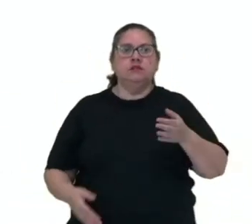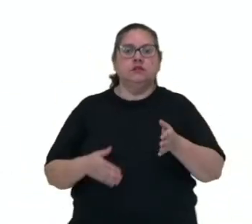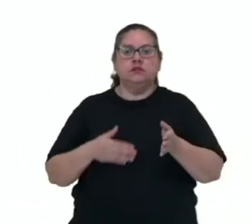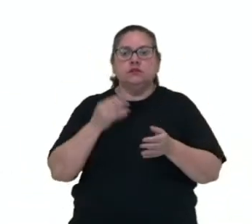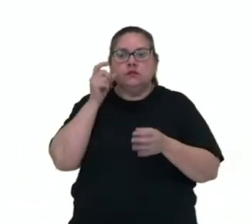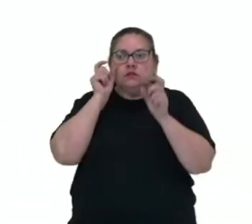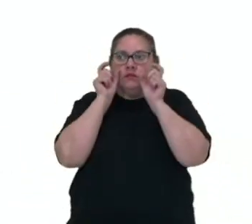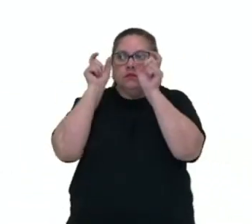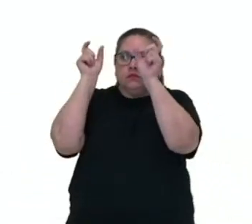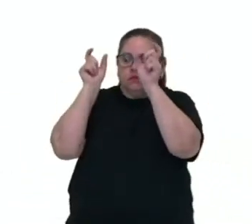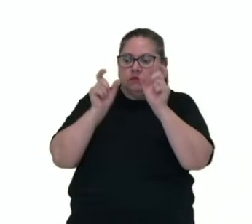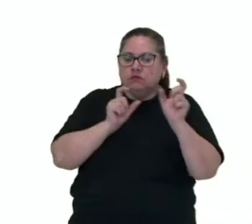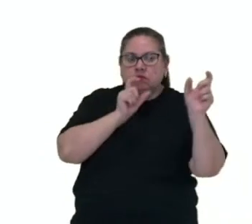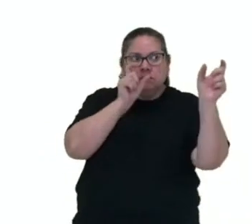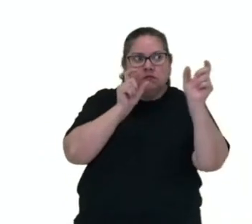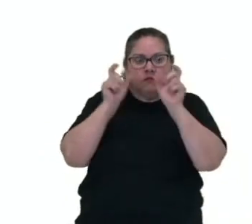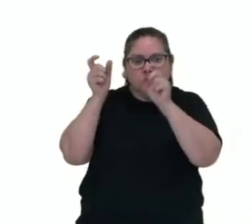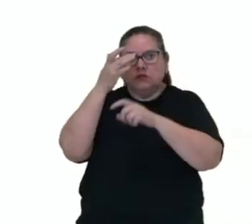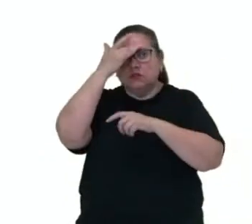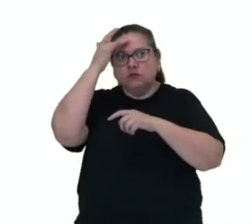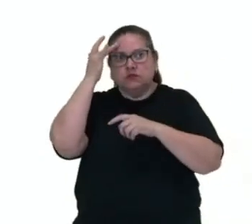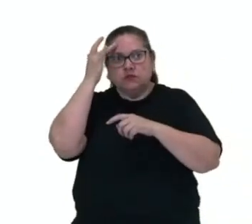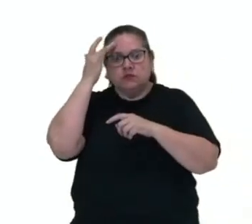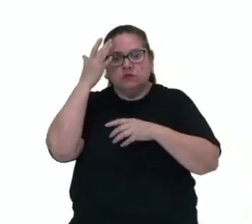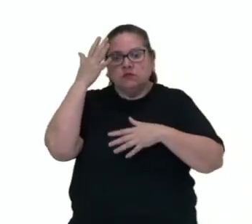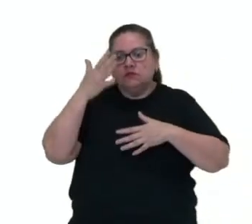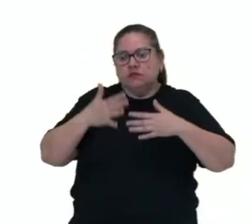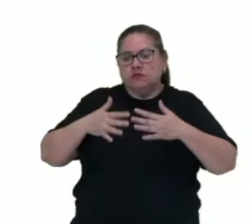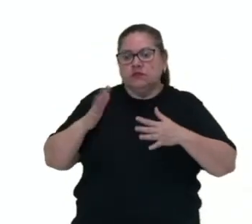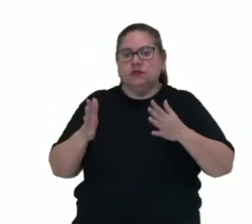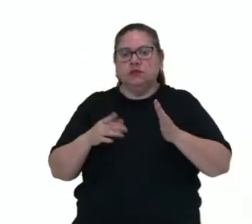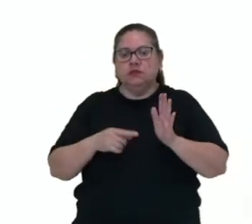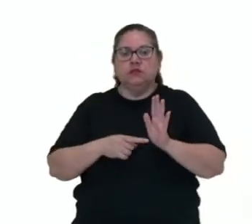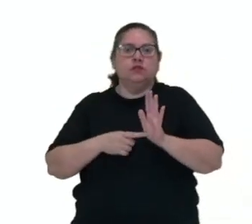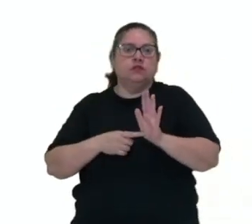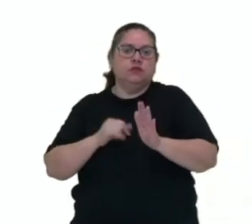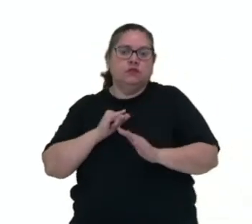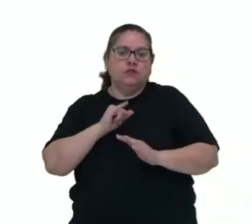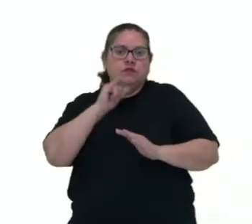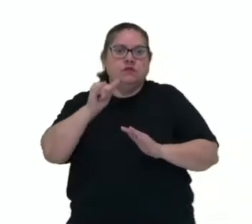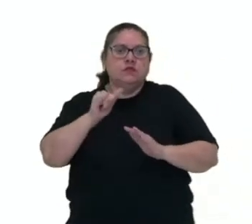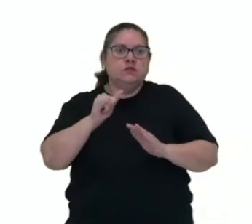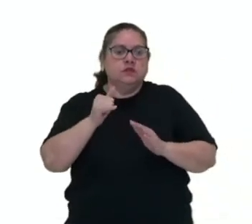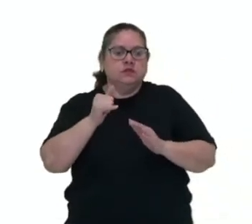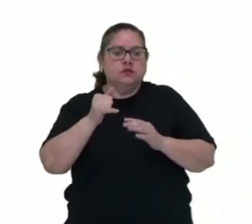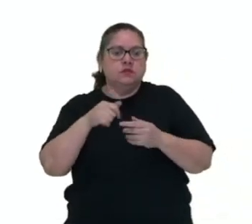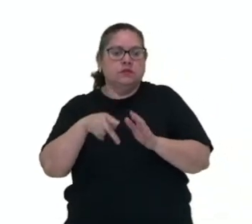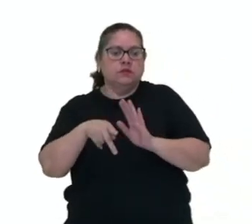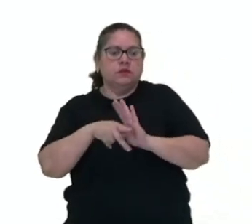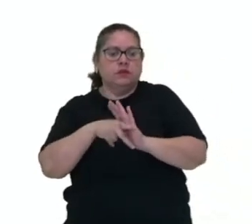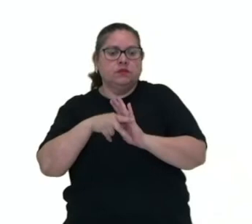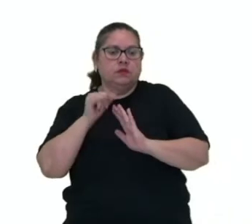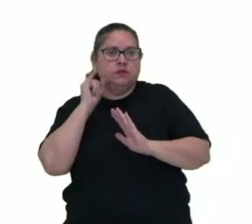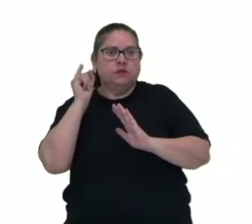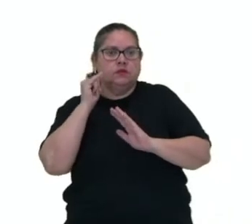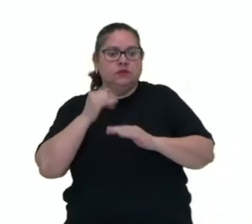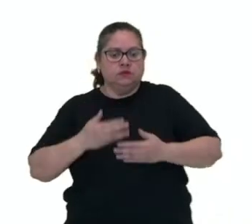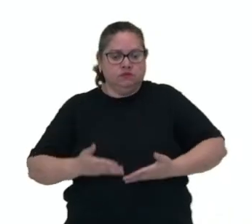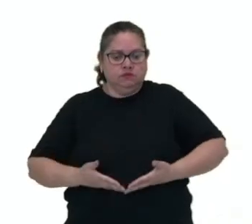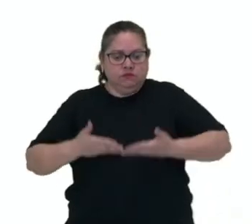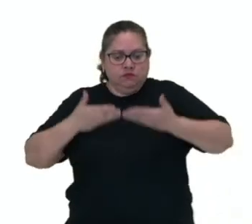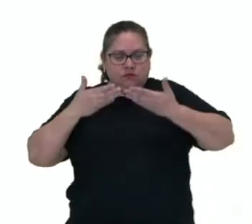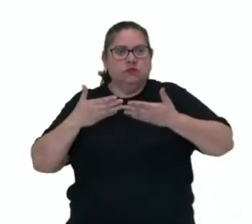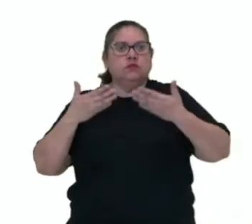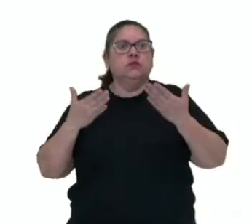desviar a atenção dos ouvintes. Faça gestos para informações que devam ser enfatizados, acima da linha da